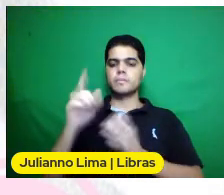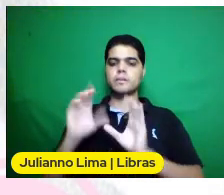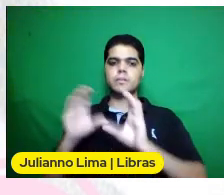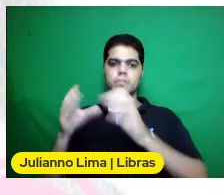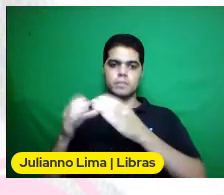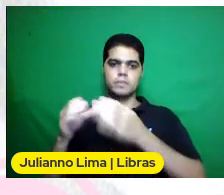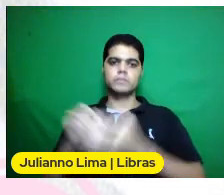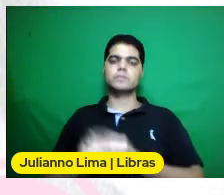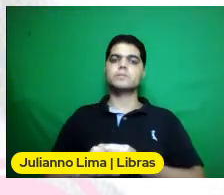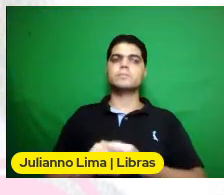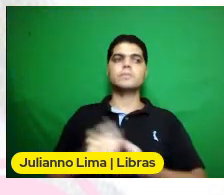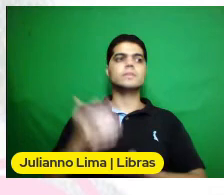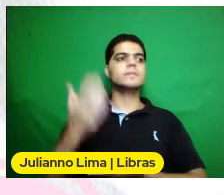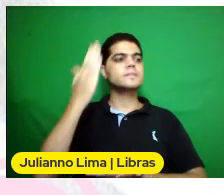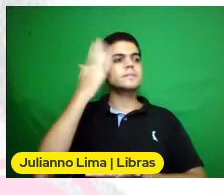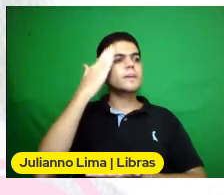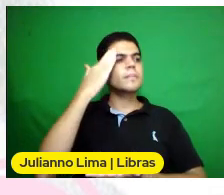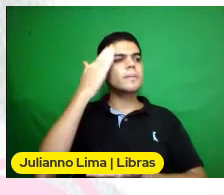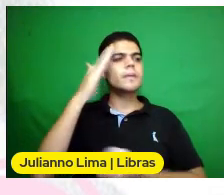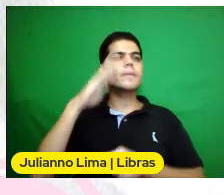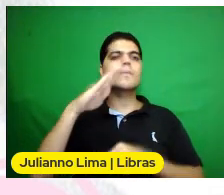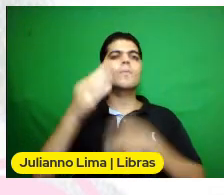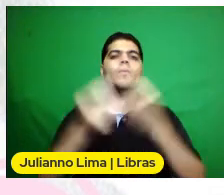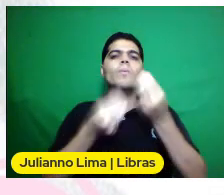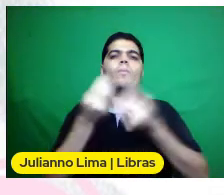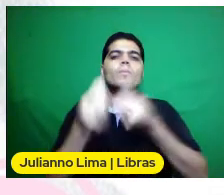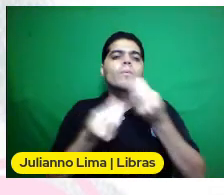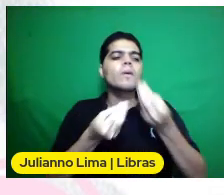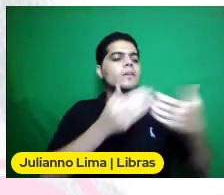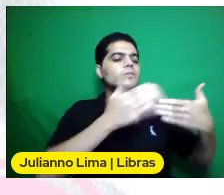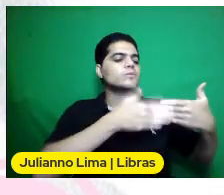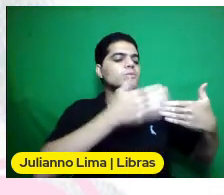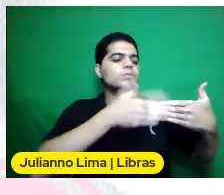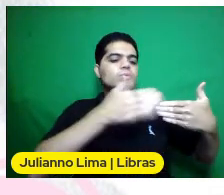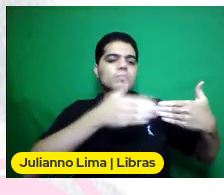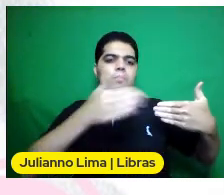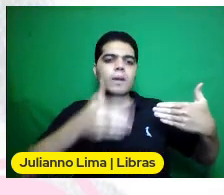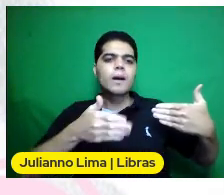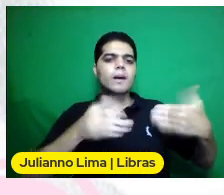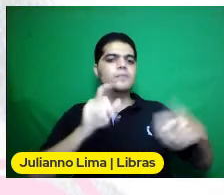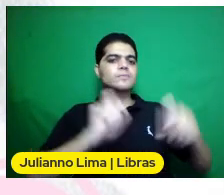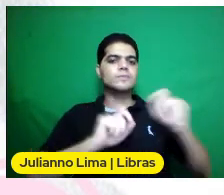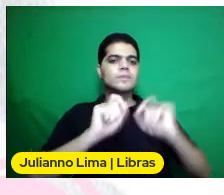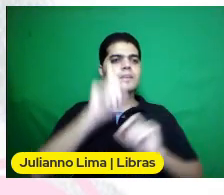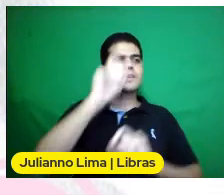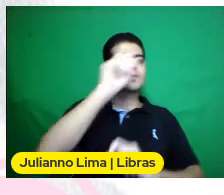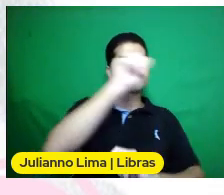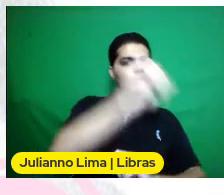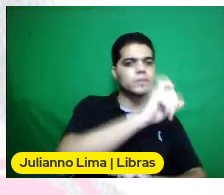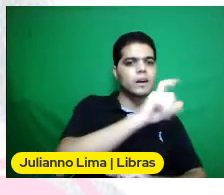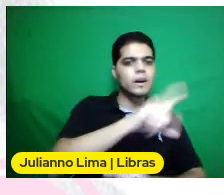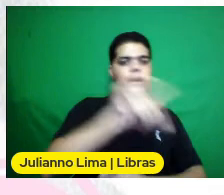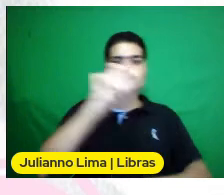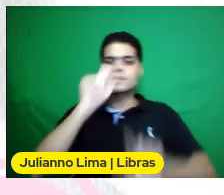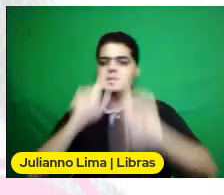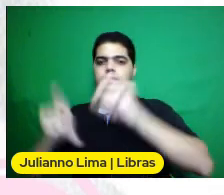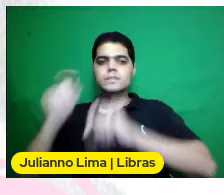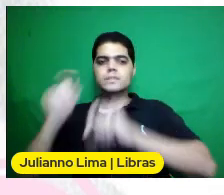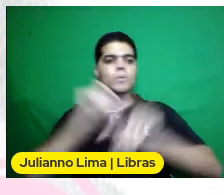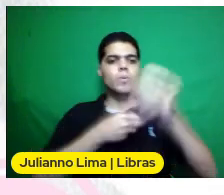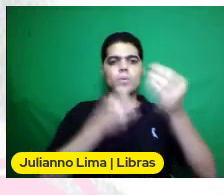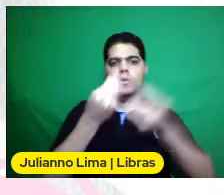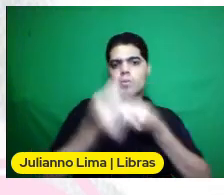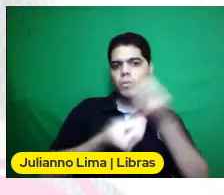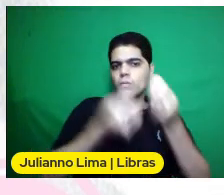saber mais, né? Como que foi criado, as dificuldades, as escolhas. E aí